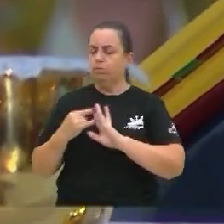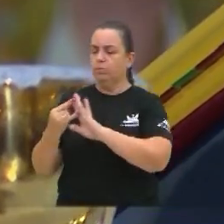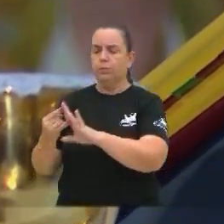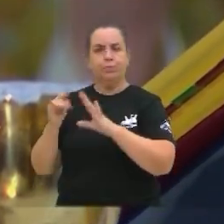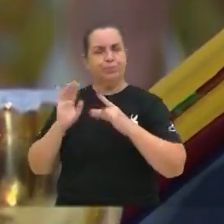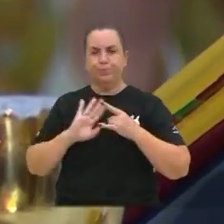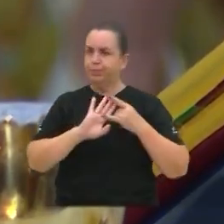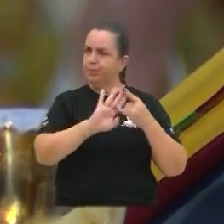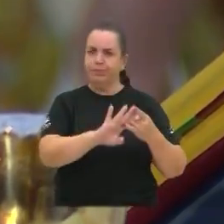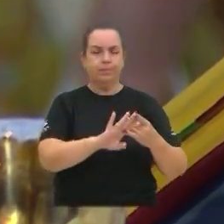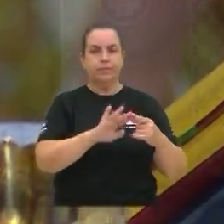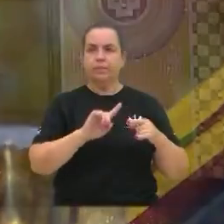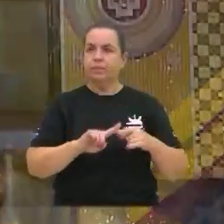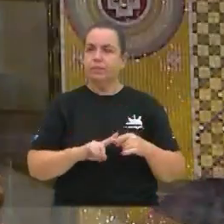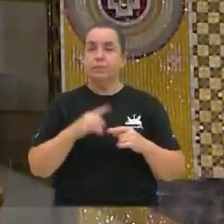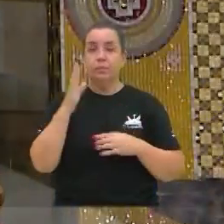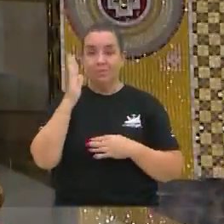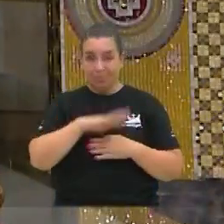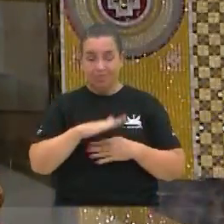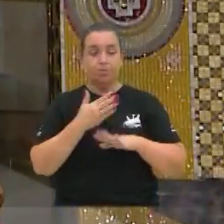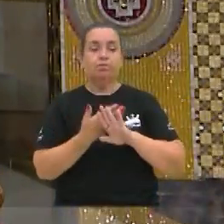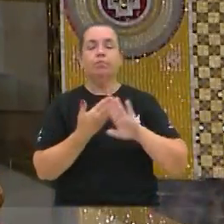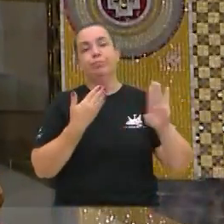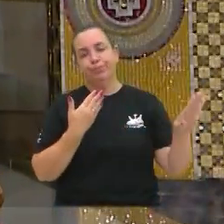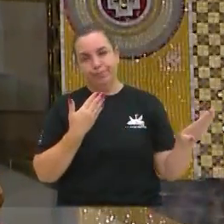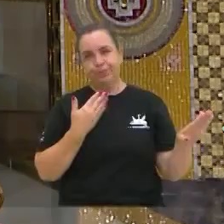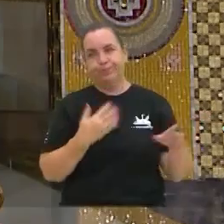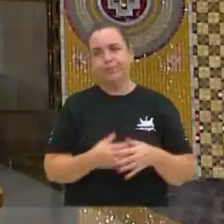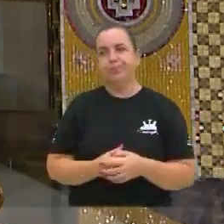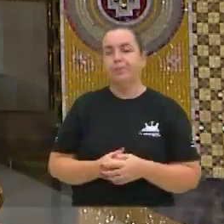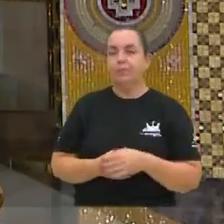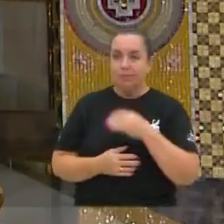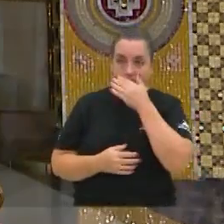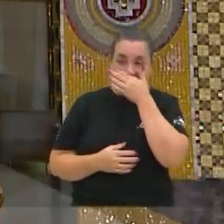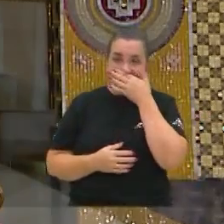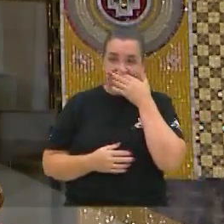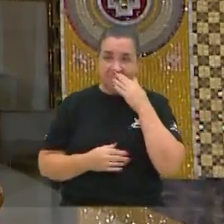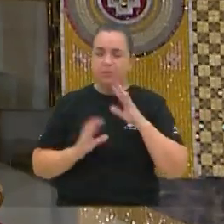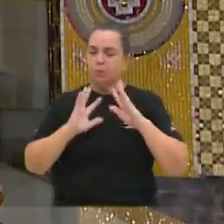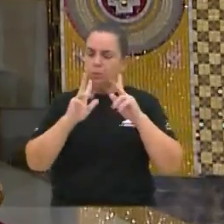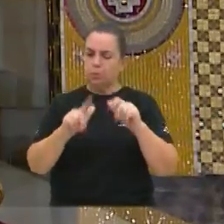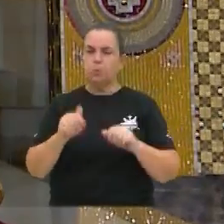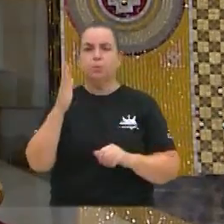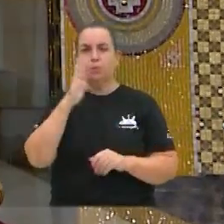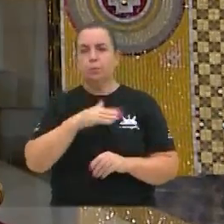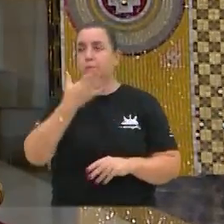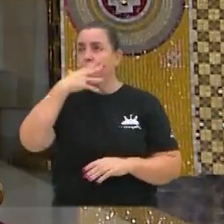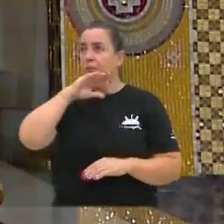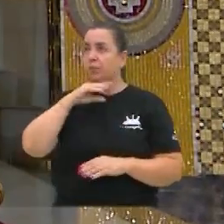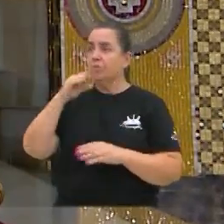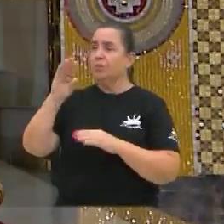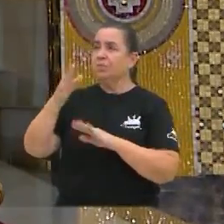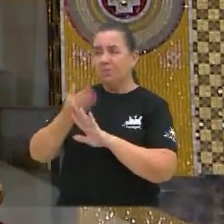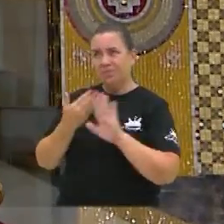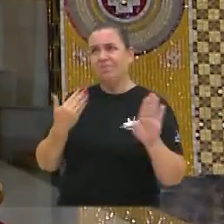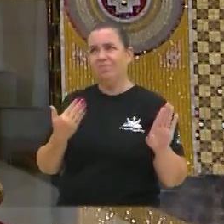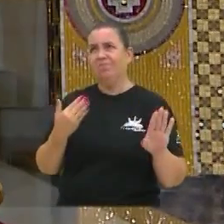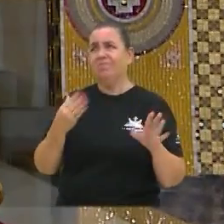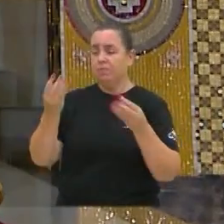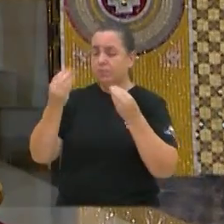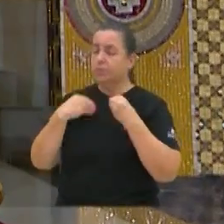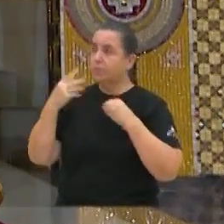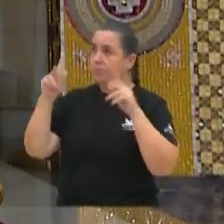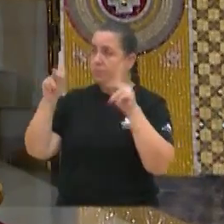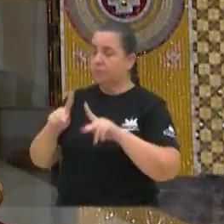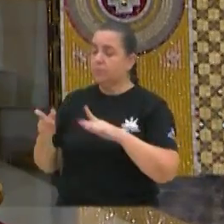não nos deixeis cair em tentação, mas livrai-nos do mal. Livrai-nos de todos os males, Pai. Dai-nos